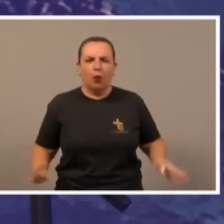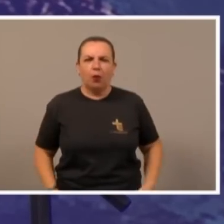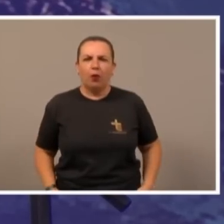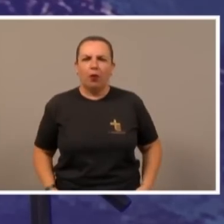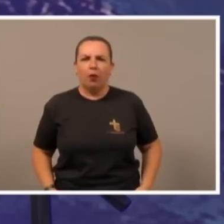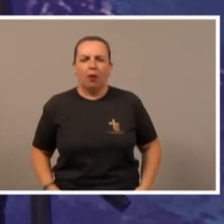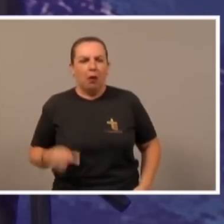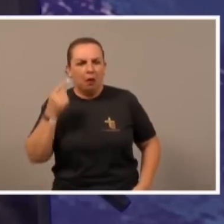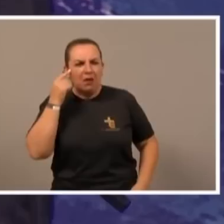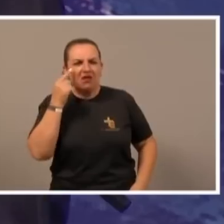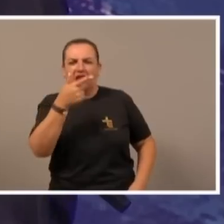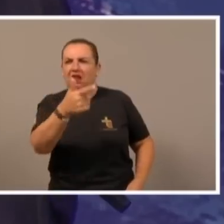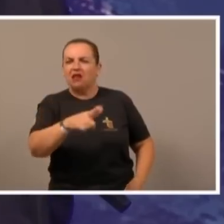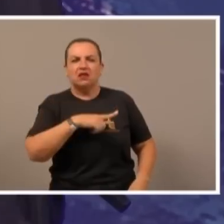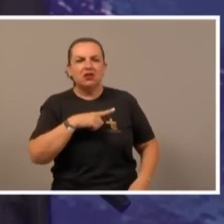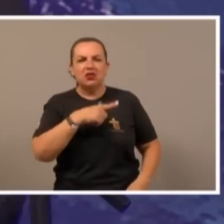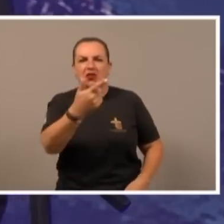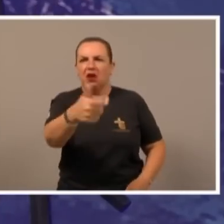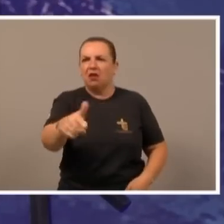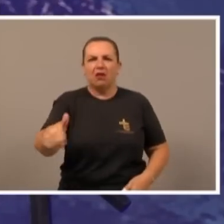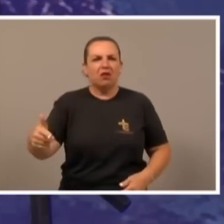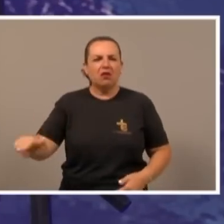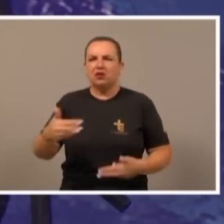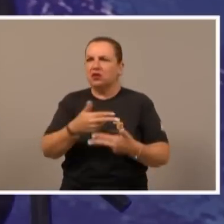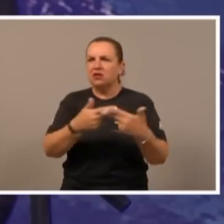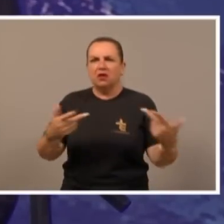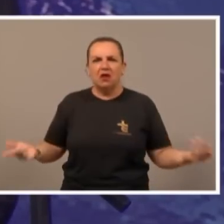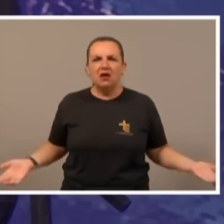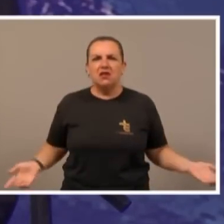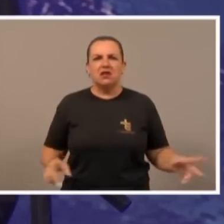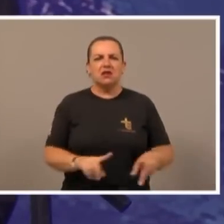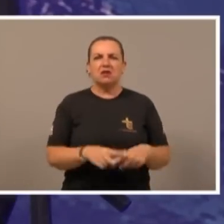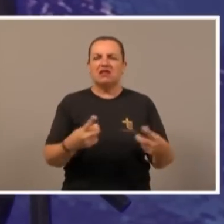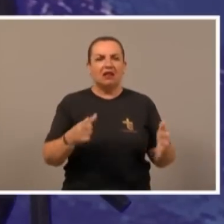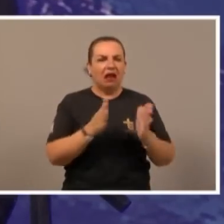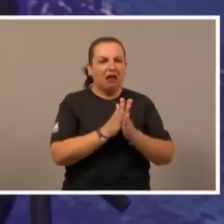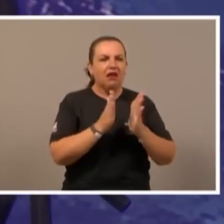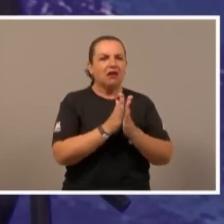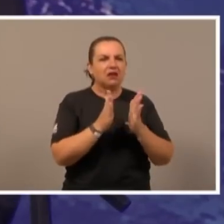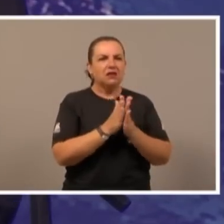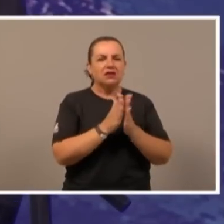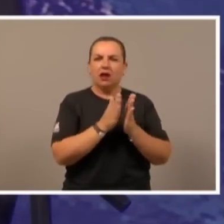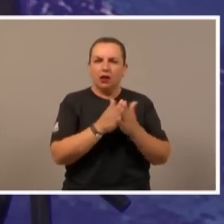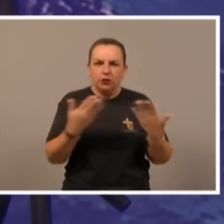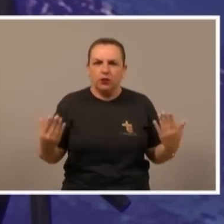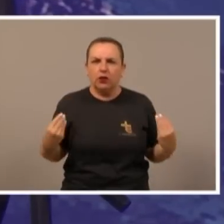Eu achei que ela estava tendo outros afazeres. E ela está ali.